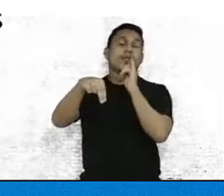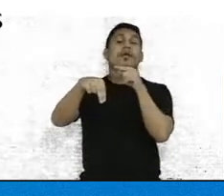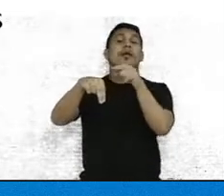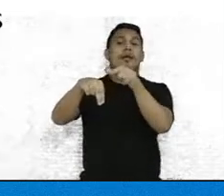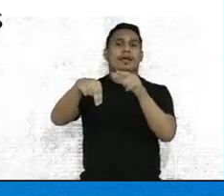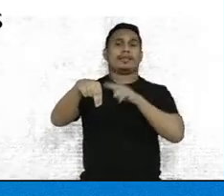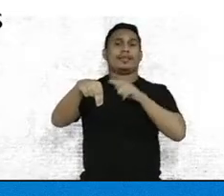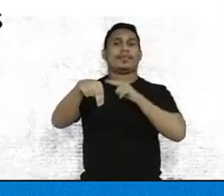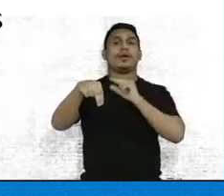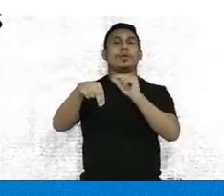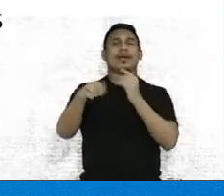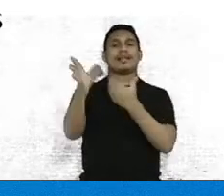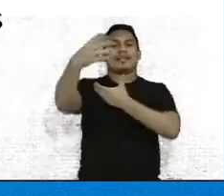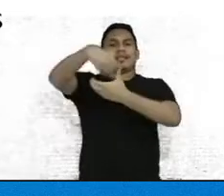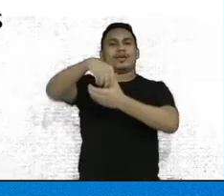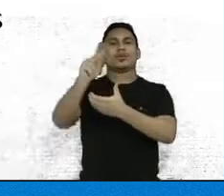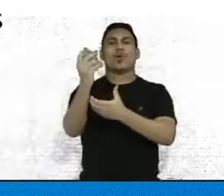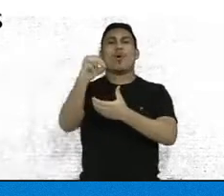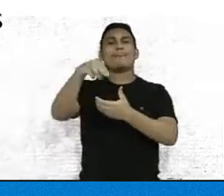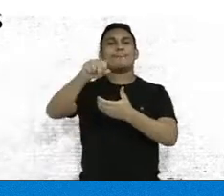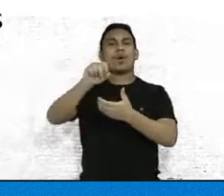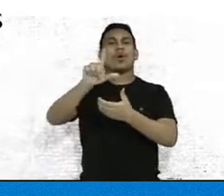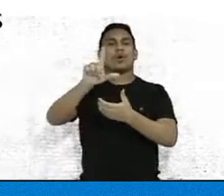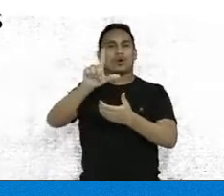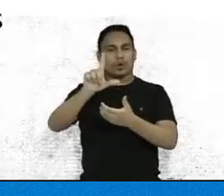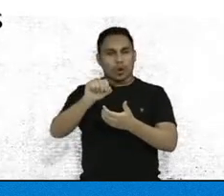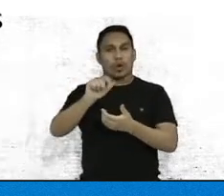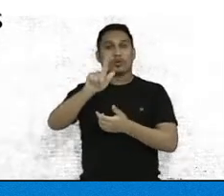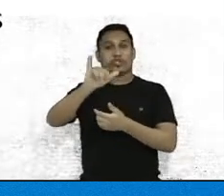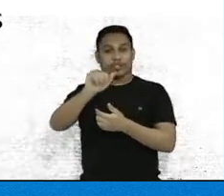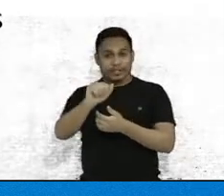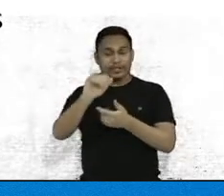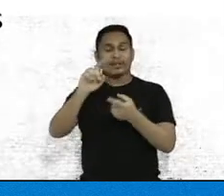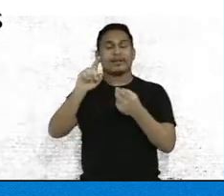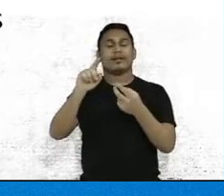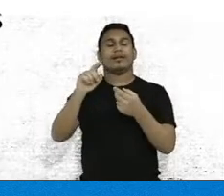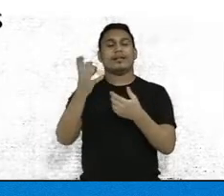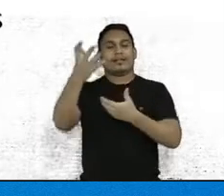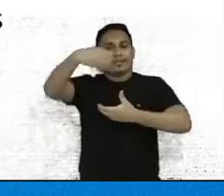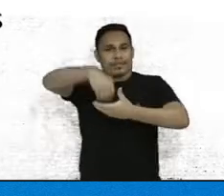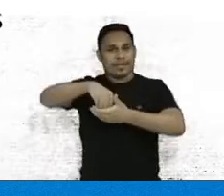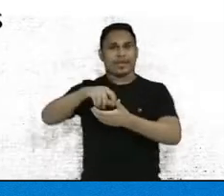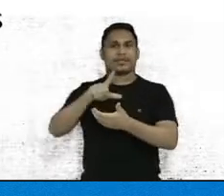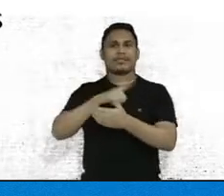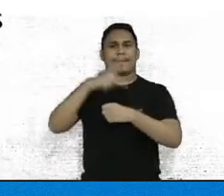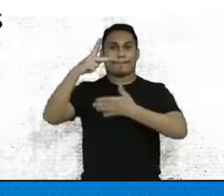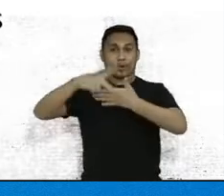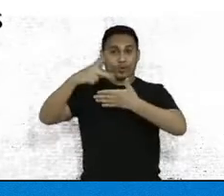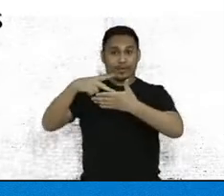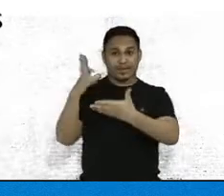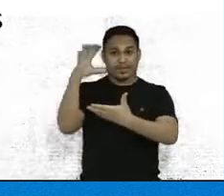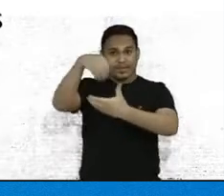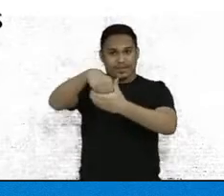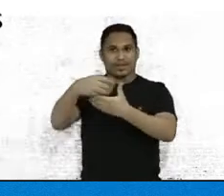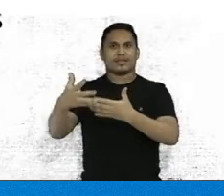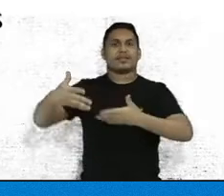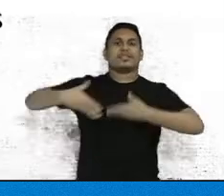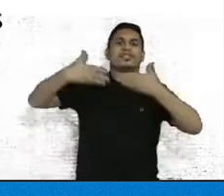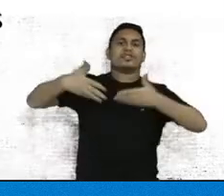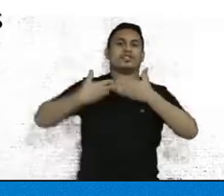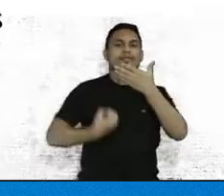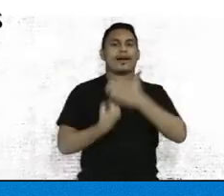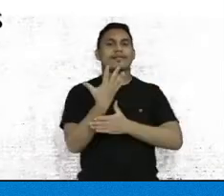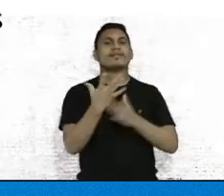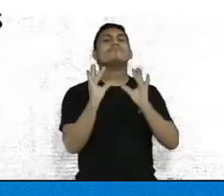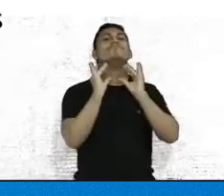homologia molecular com as proteínas da tireoide. Então, em indivíduos suscetíveis, o